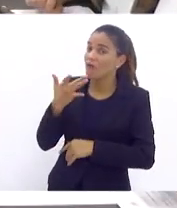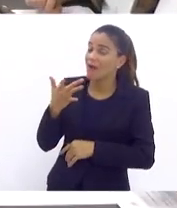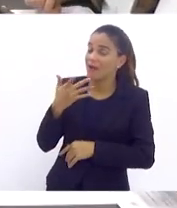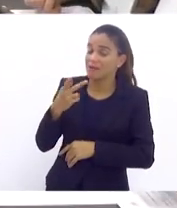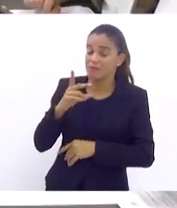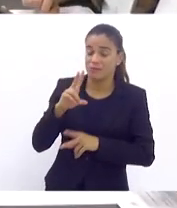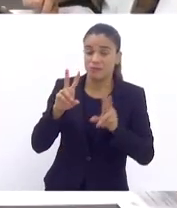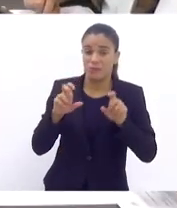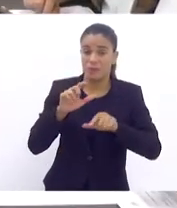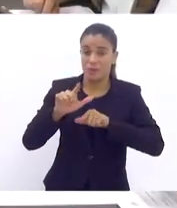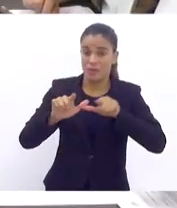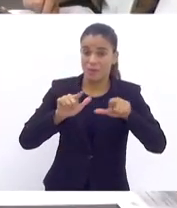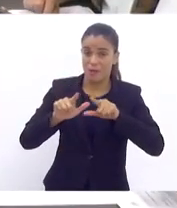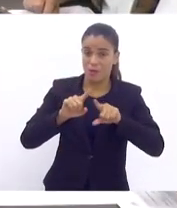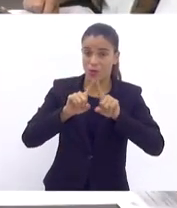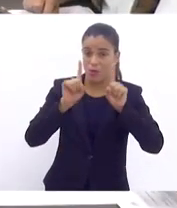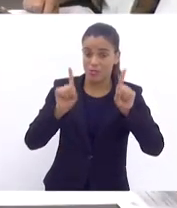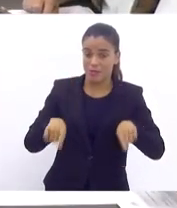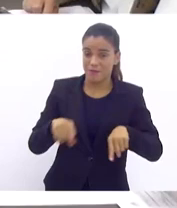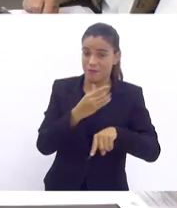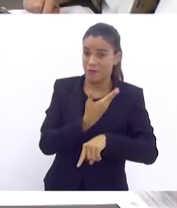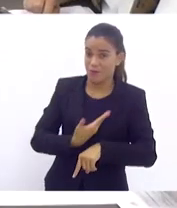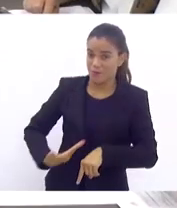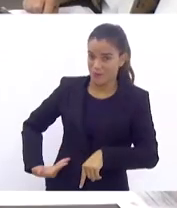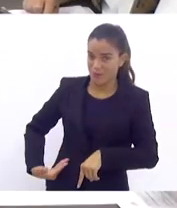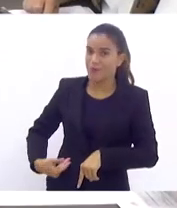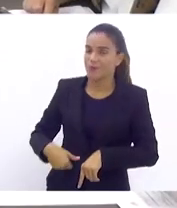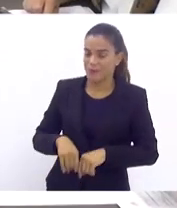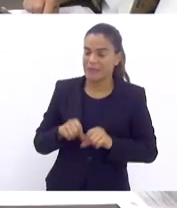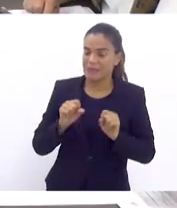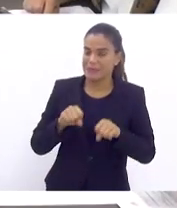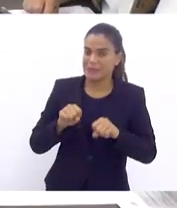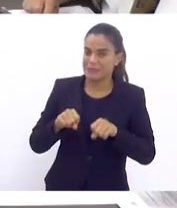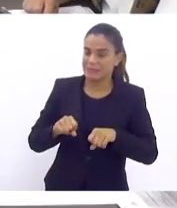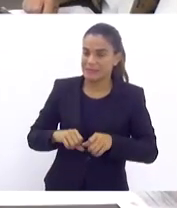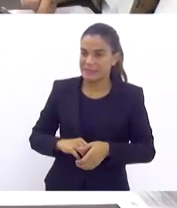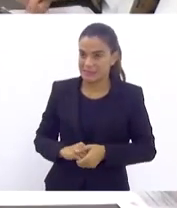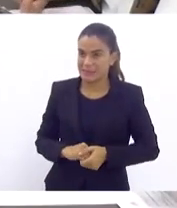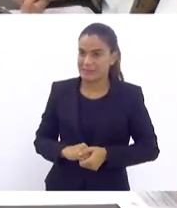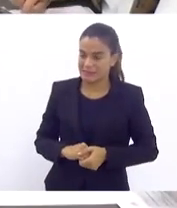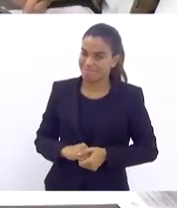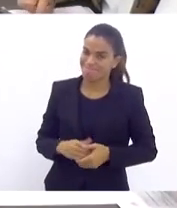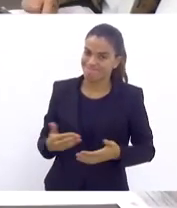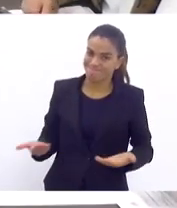setor público ele usa o terminologia servidor mas fala trabalhador no setor público